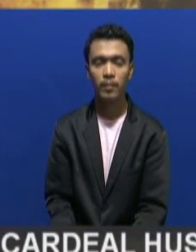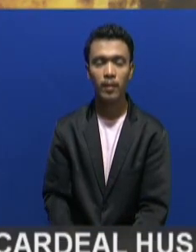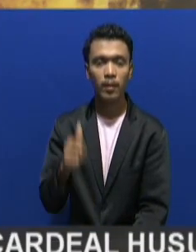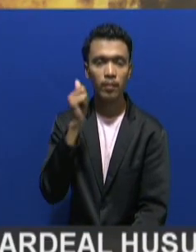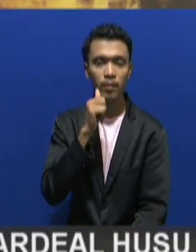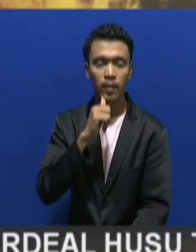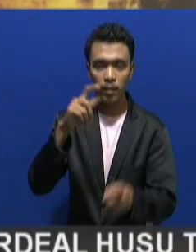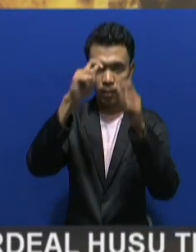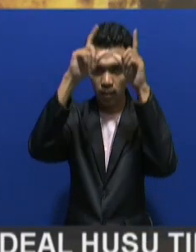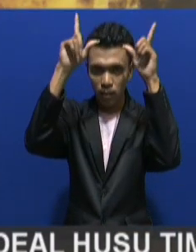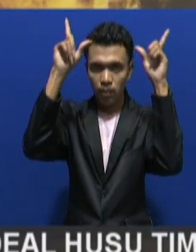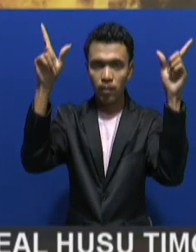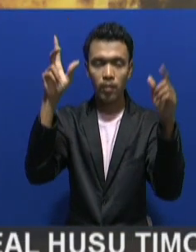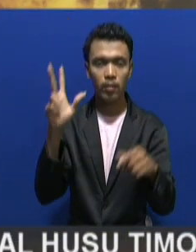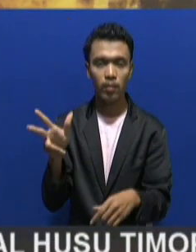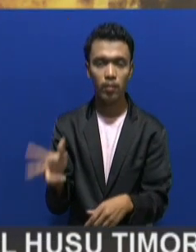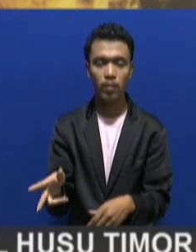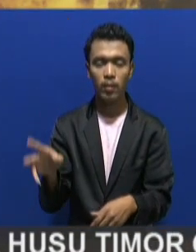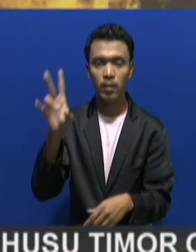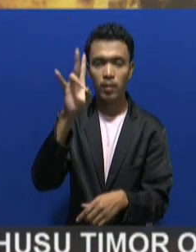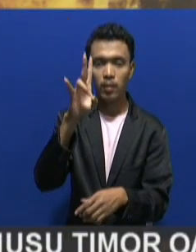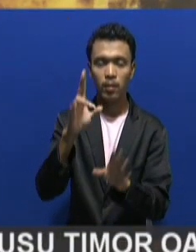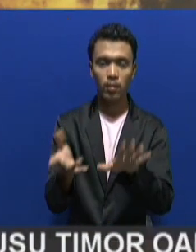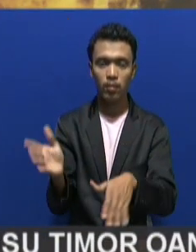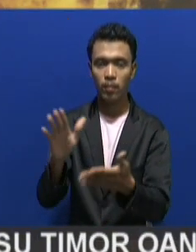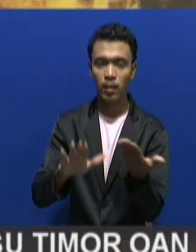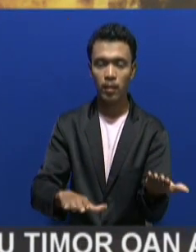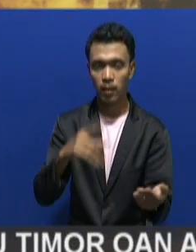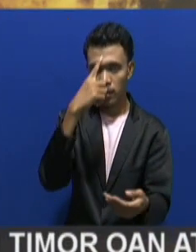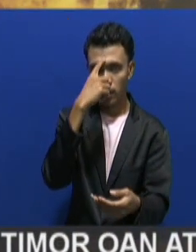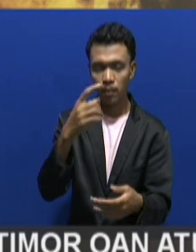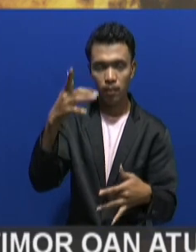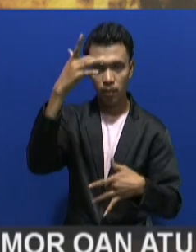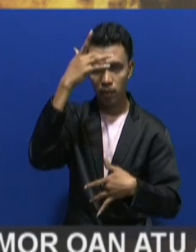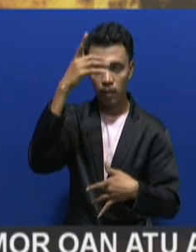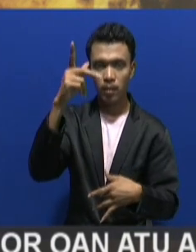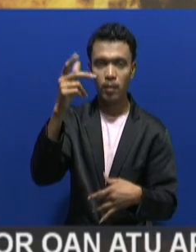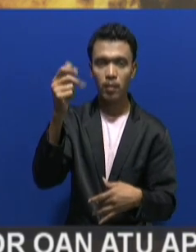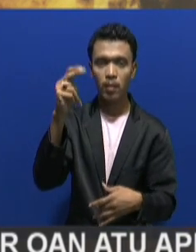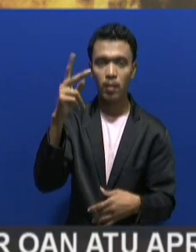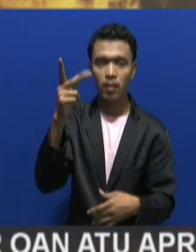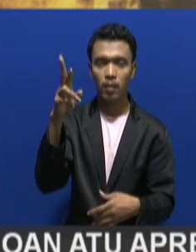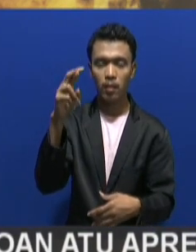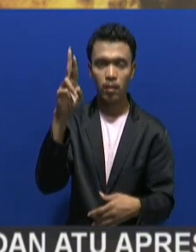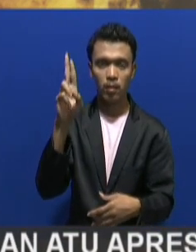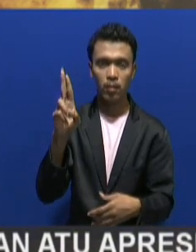Feto Timor-Oan na intolunulu rasen hitu lakon vida tamba Sofre Kankru Servikál.